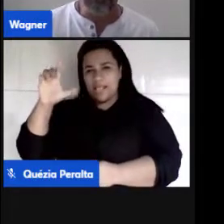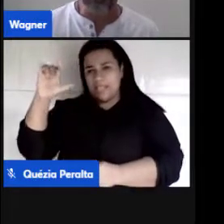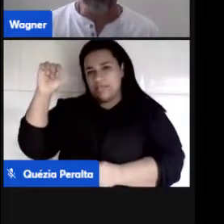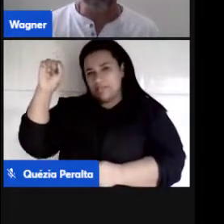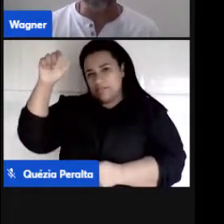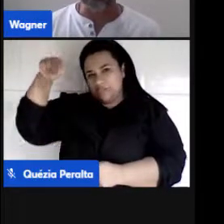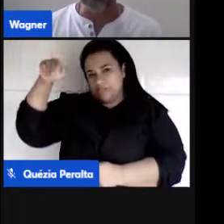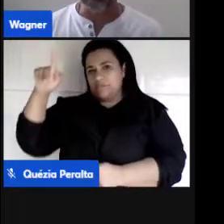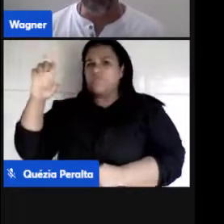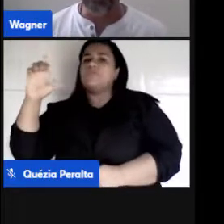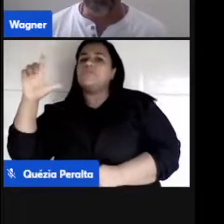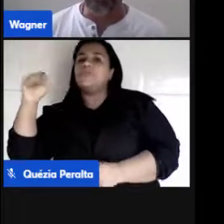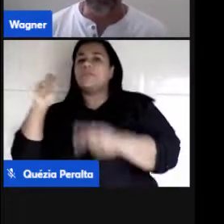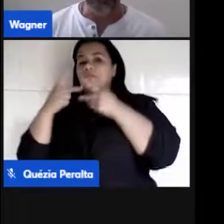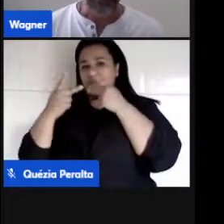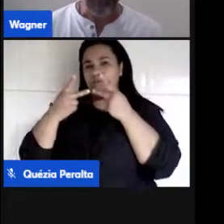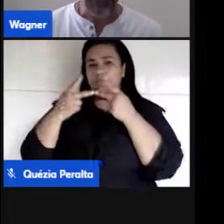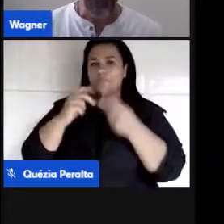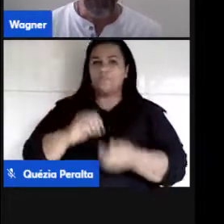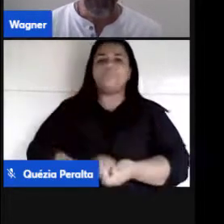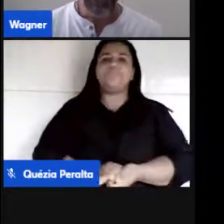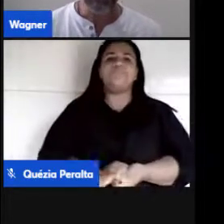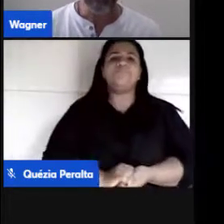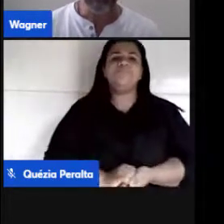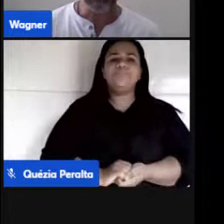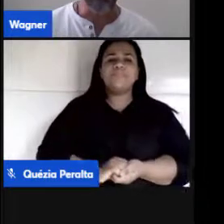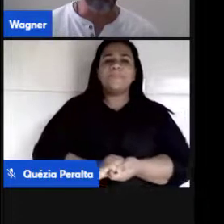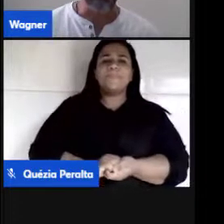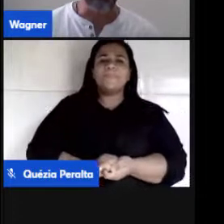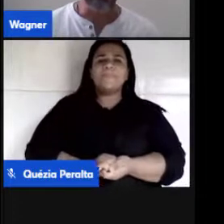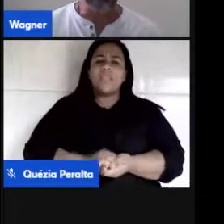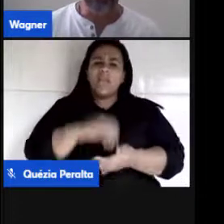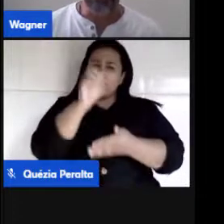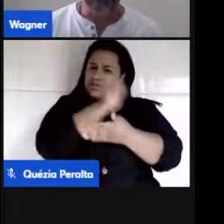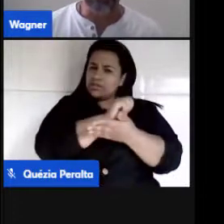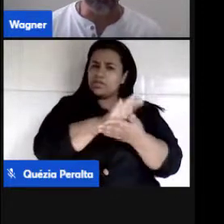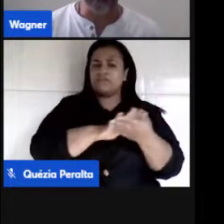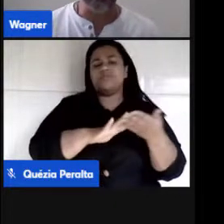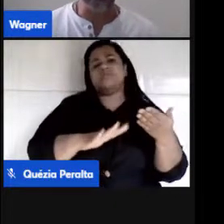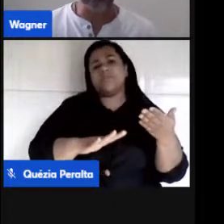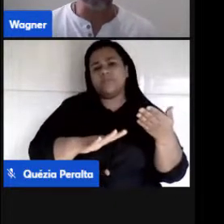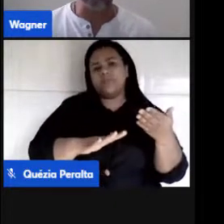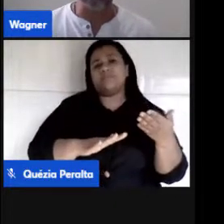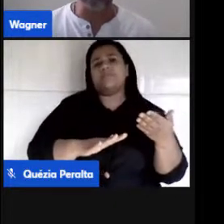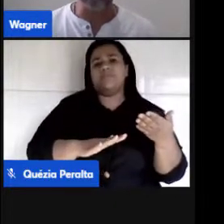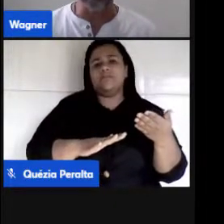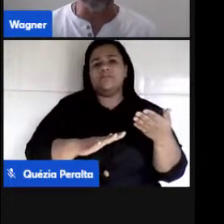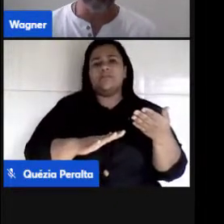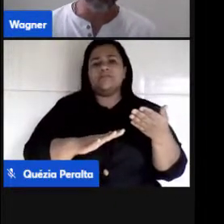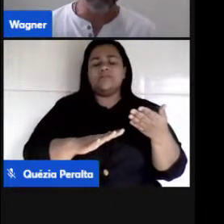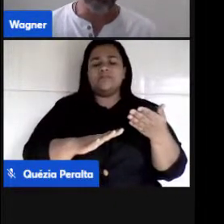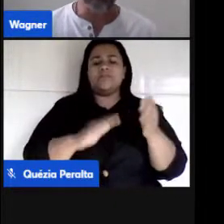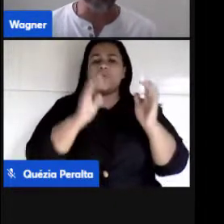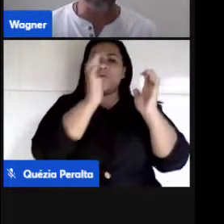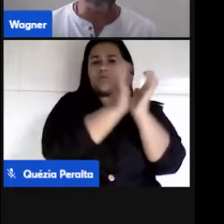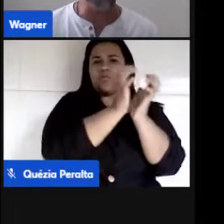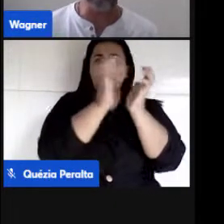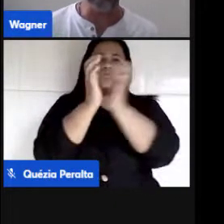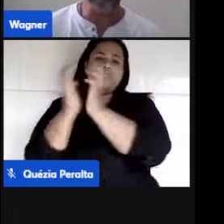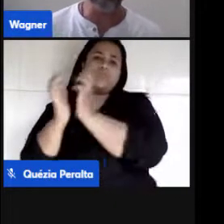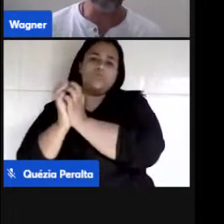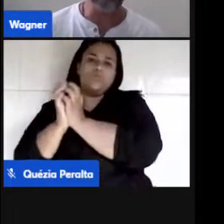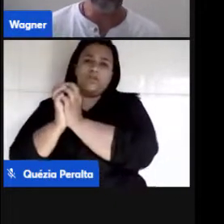a priori, nesse segundo semestre, essas atividades, inclusive as coletivas, terão que